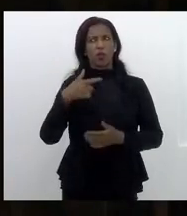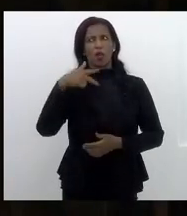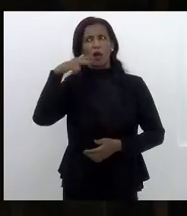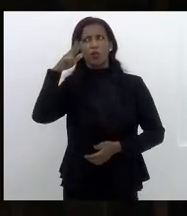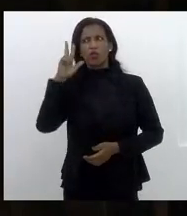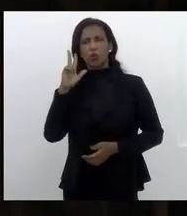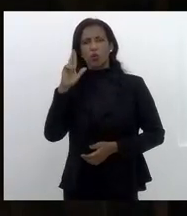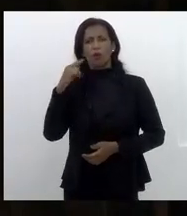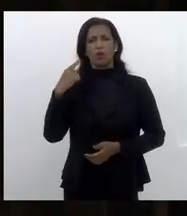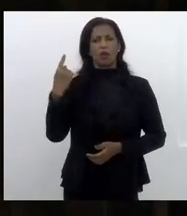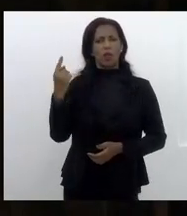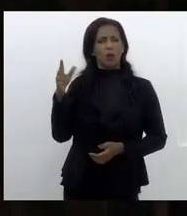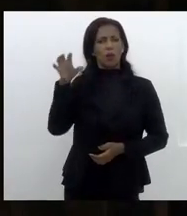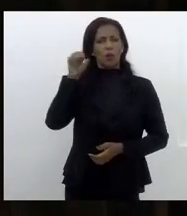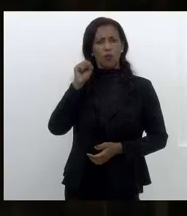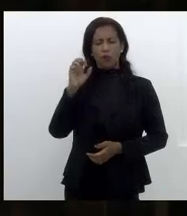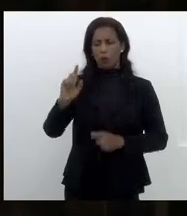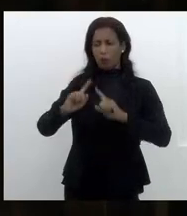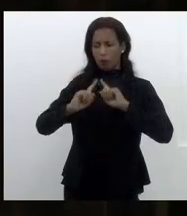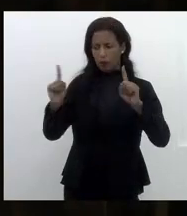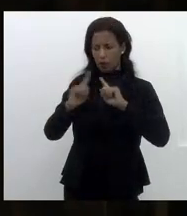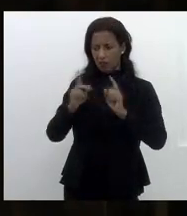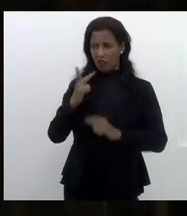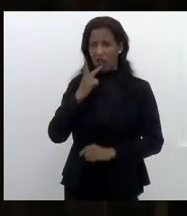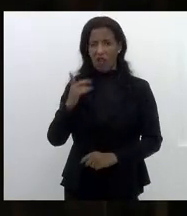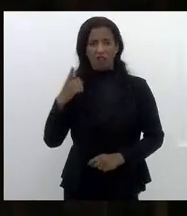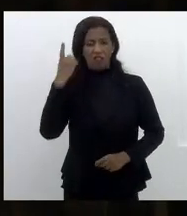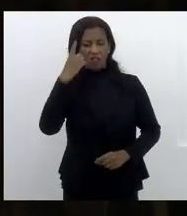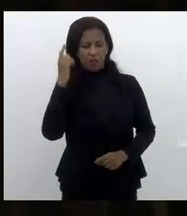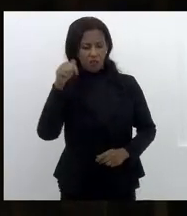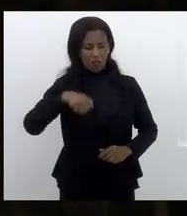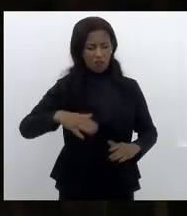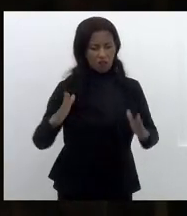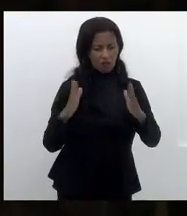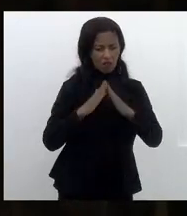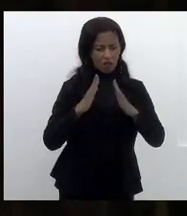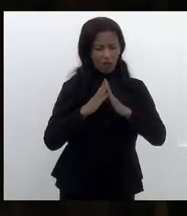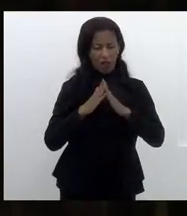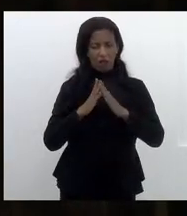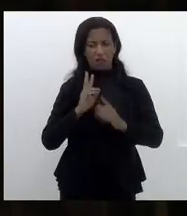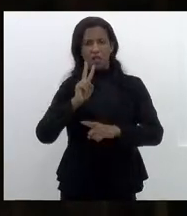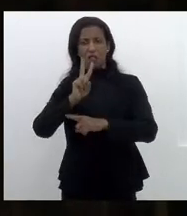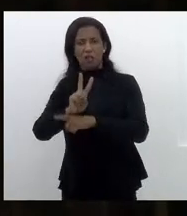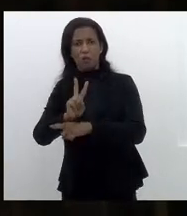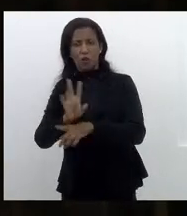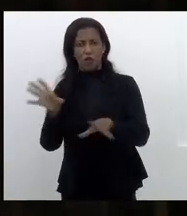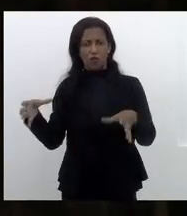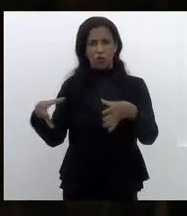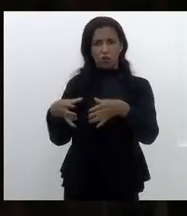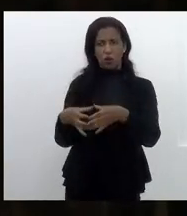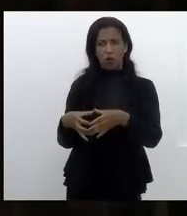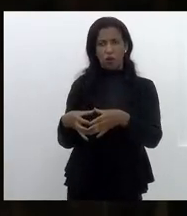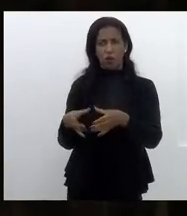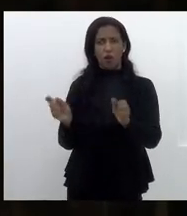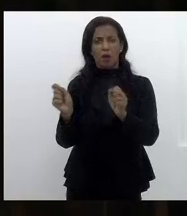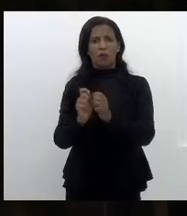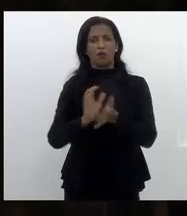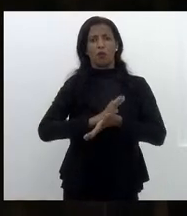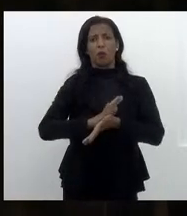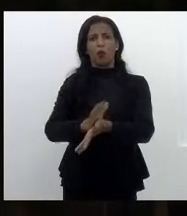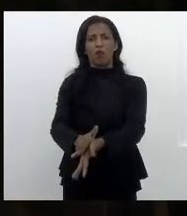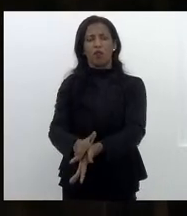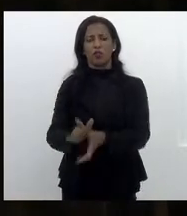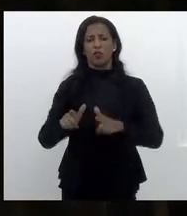Deputado Márcio Pacheco dizendo atender putado nessa casa que defende a tropa mas tá fazendo uma